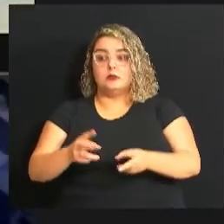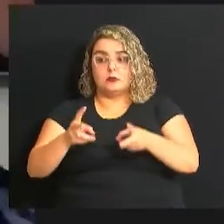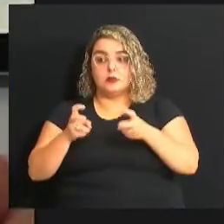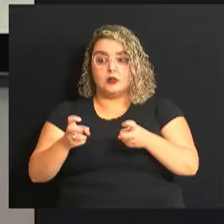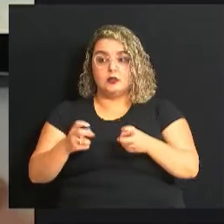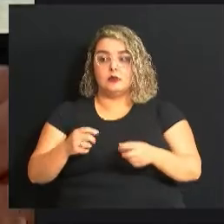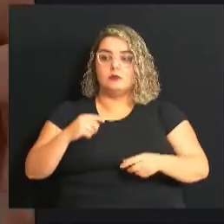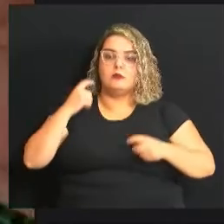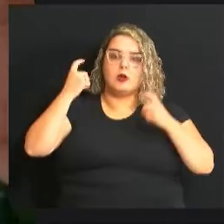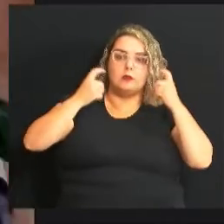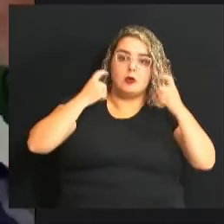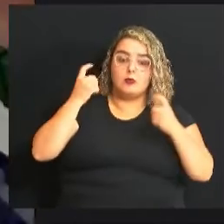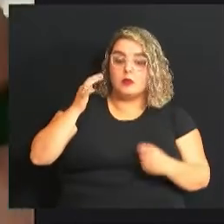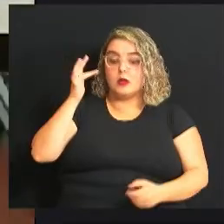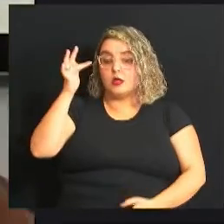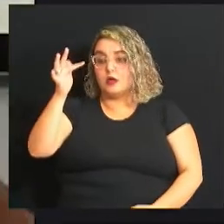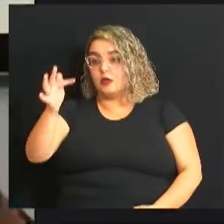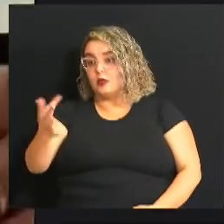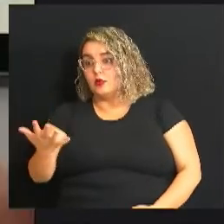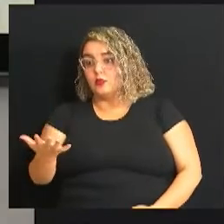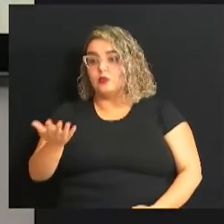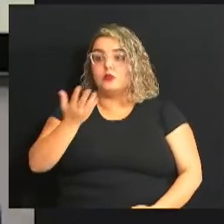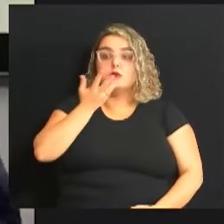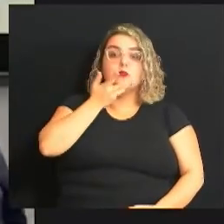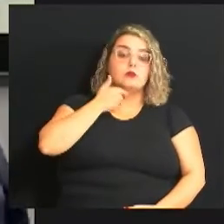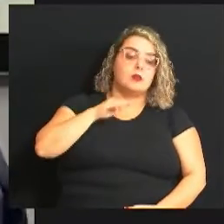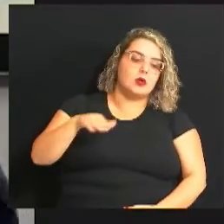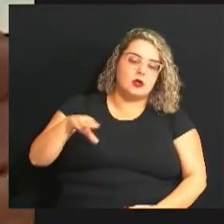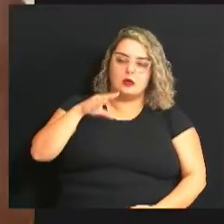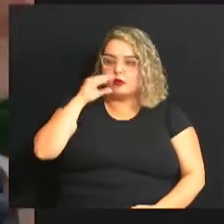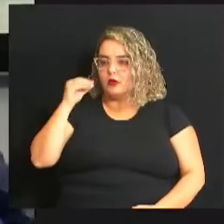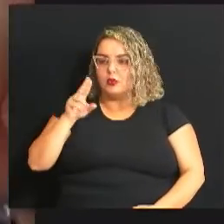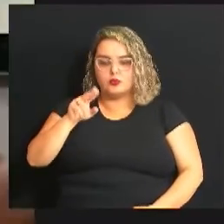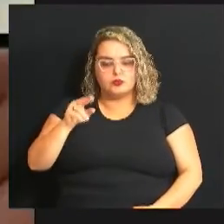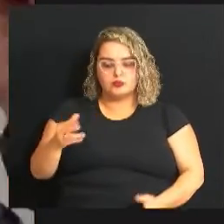com o futuro. Então a criança ou adolescente nunca está no momento presente,